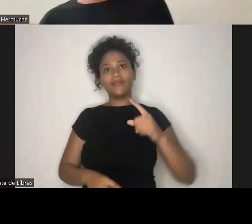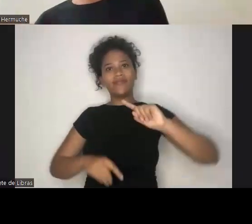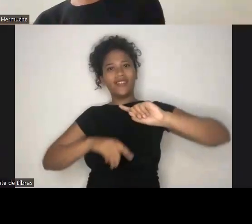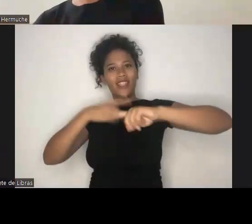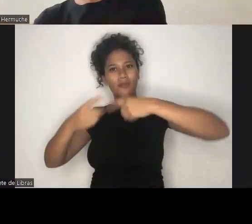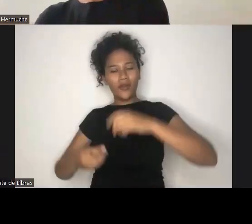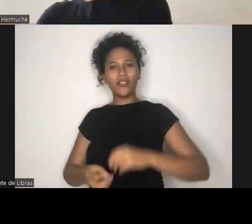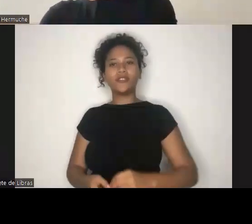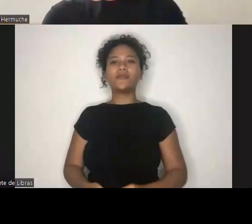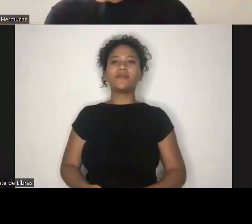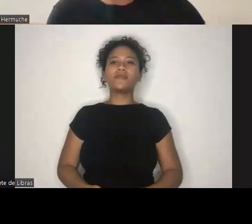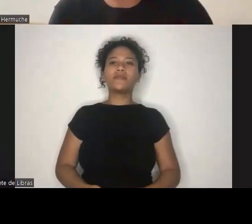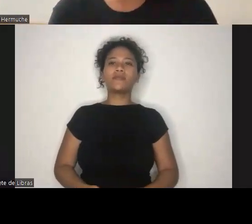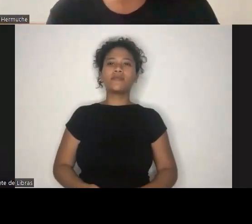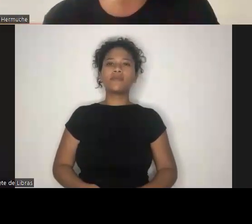experiência de